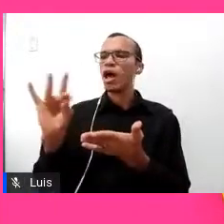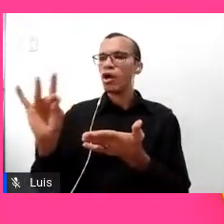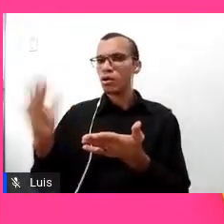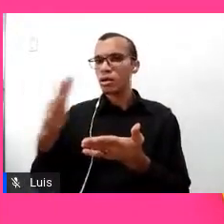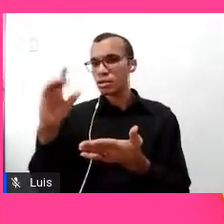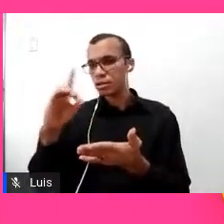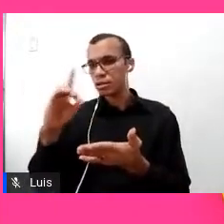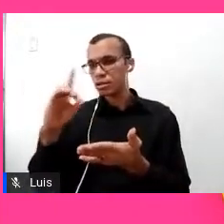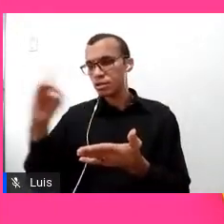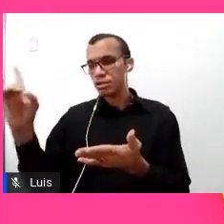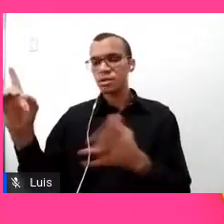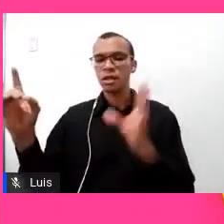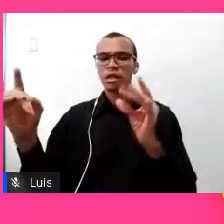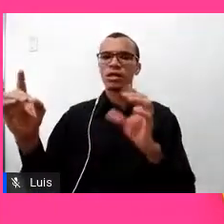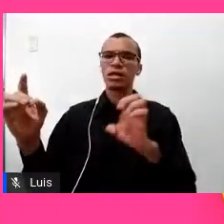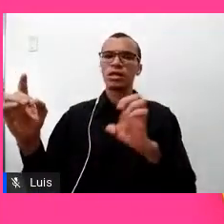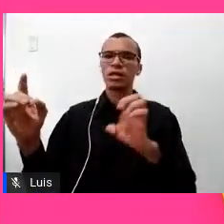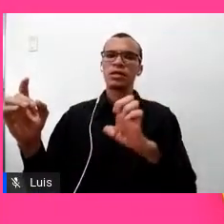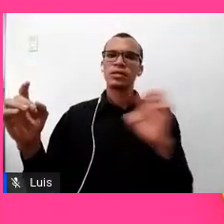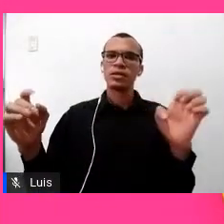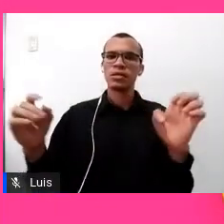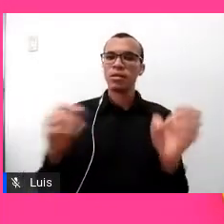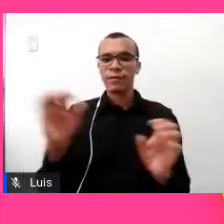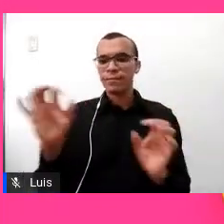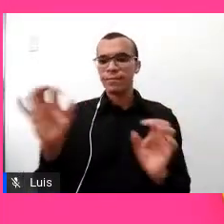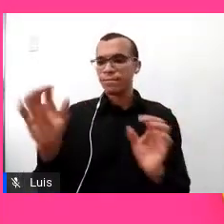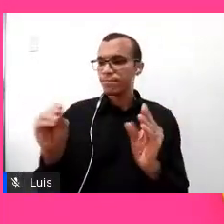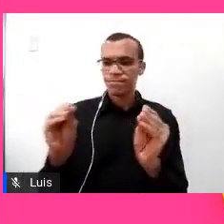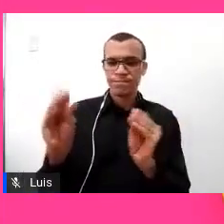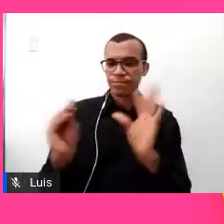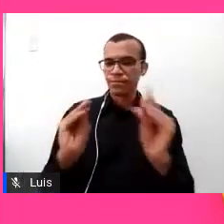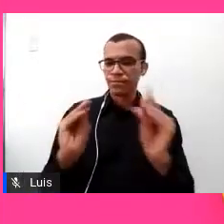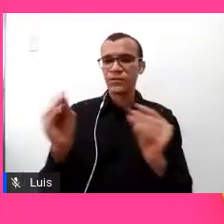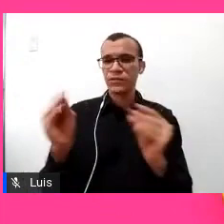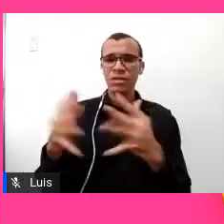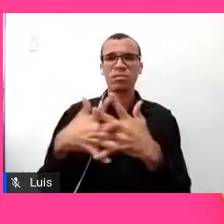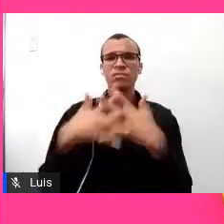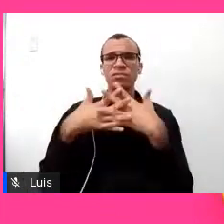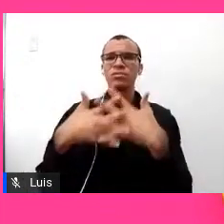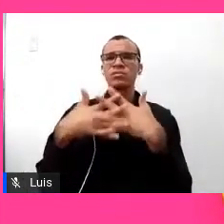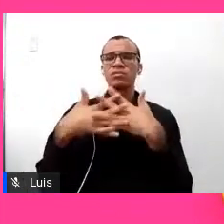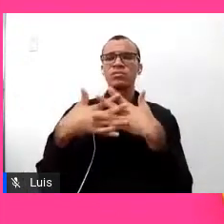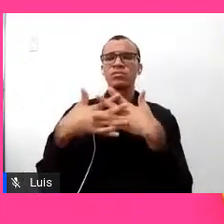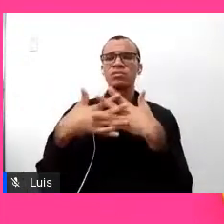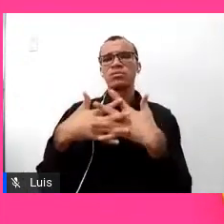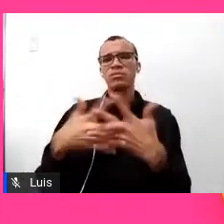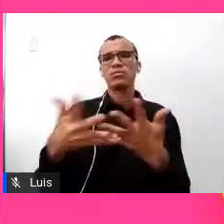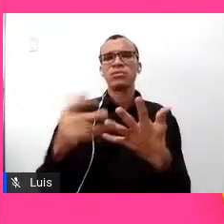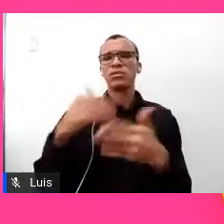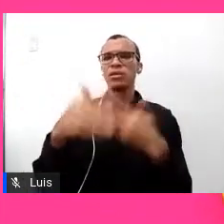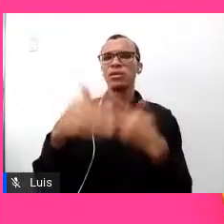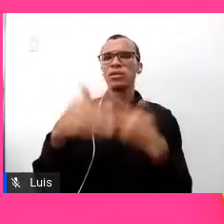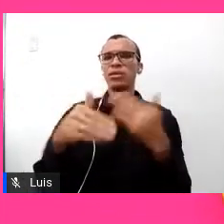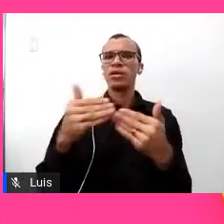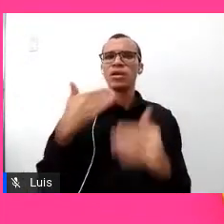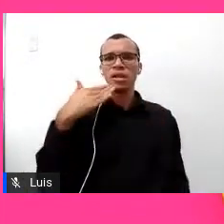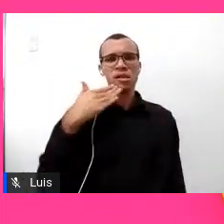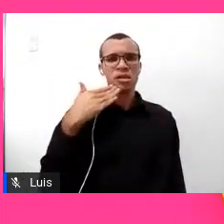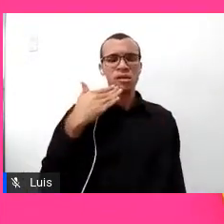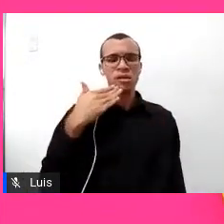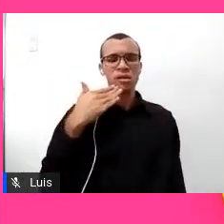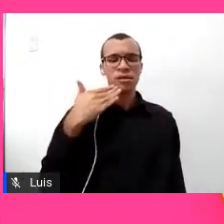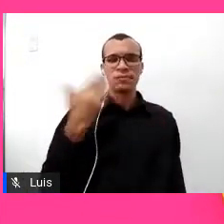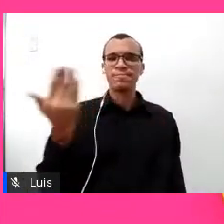e tentar ficar me desdobrando para segurar os dois aqui e deixar uma barriga de algum lado. Então, não. Eu faço